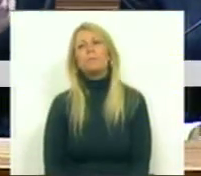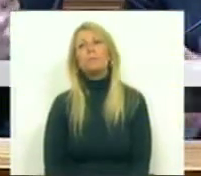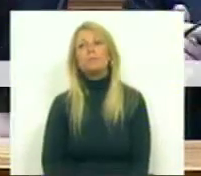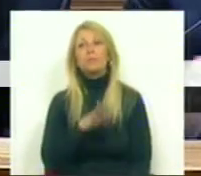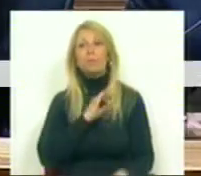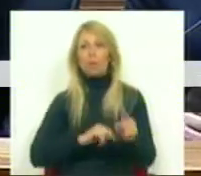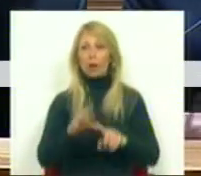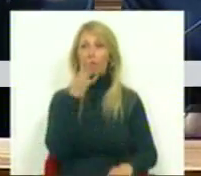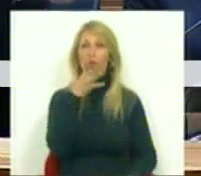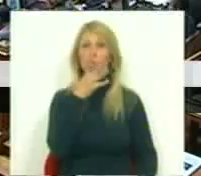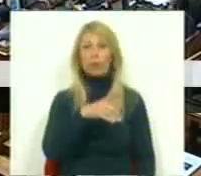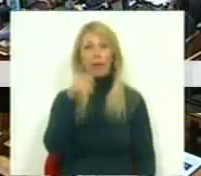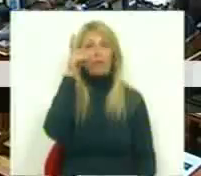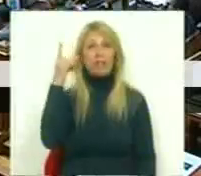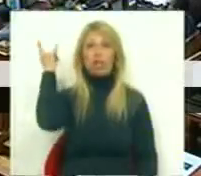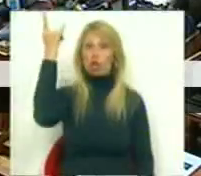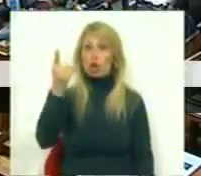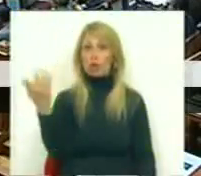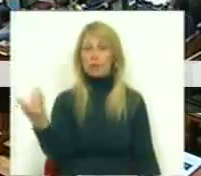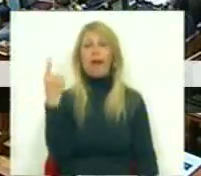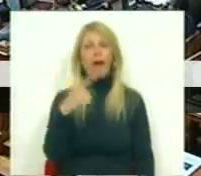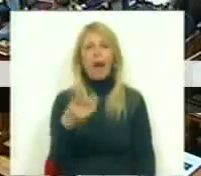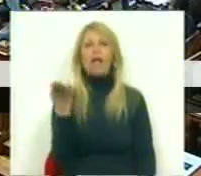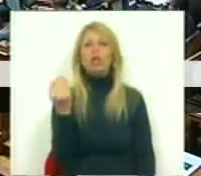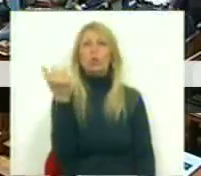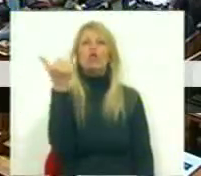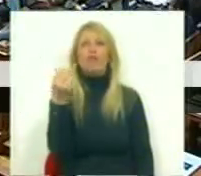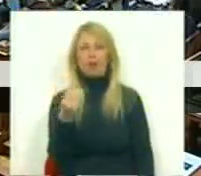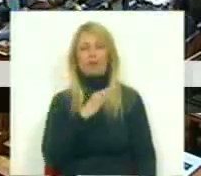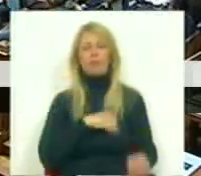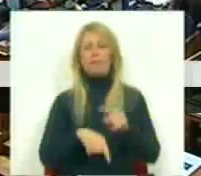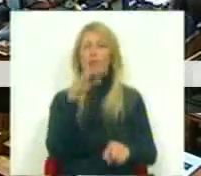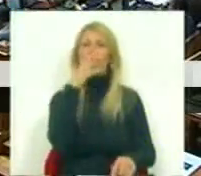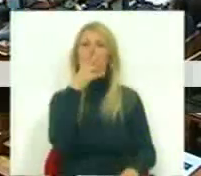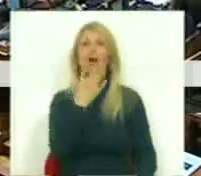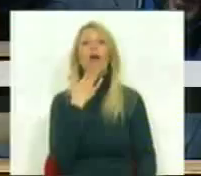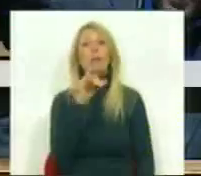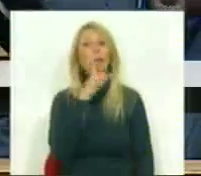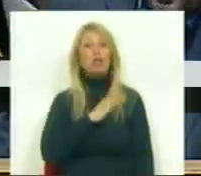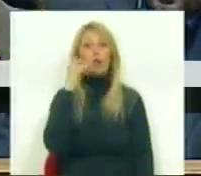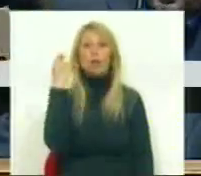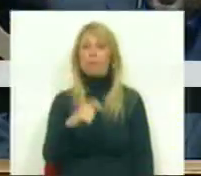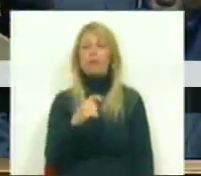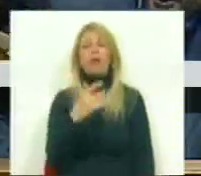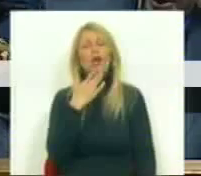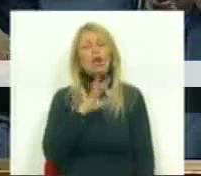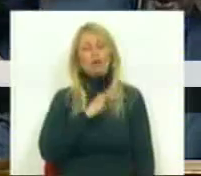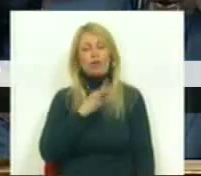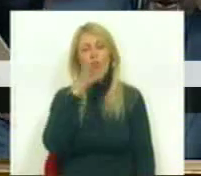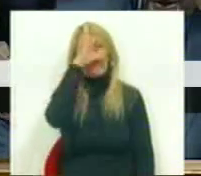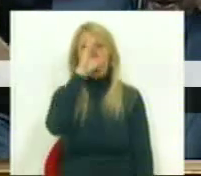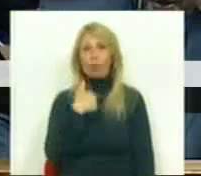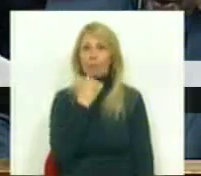O Sr. Deputado Francisco Louçã ainda dispõe de 20 segundos, Sr. Deputado. Obrigado, Sr. Presidente. Sr. Primeiro-Ministro, fico satisfeitíssimo por o